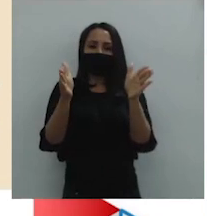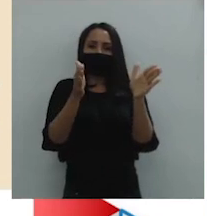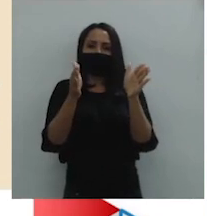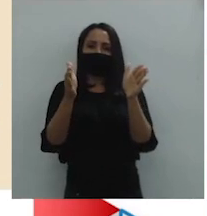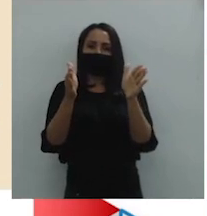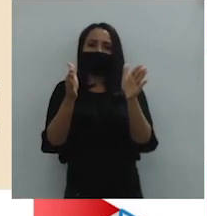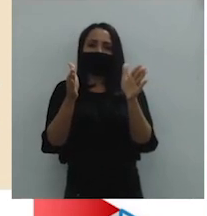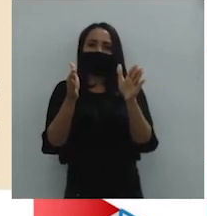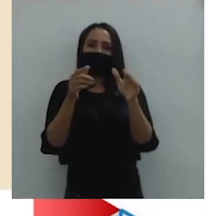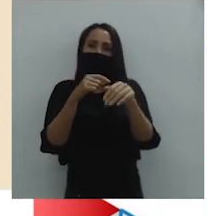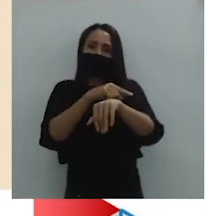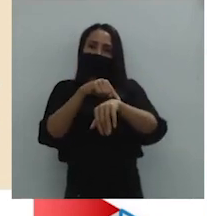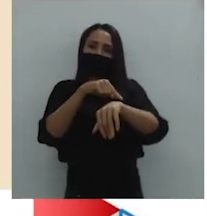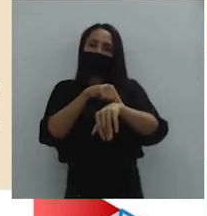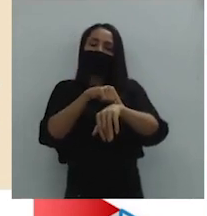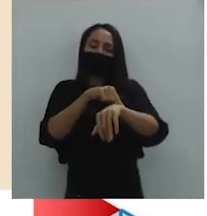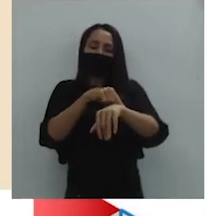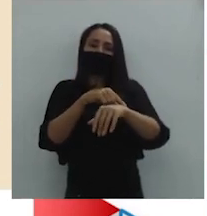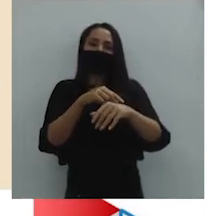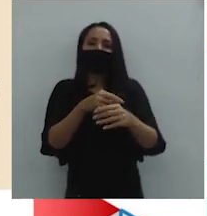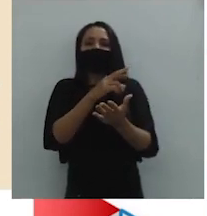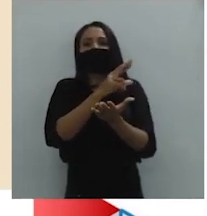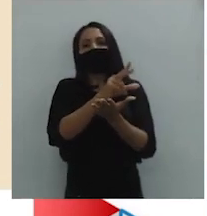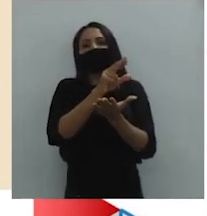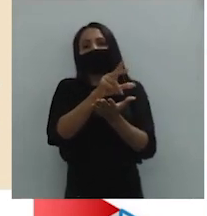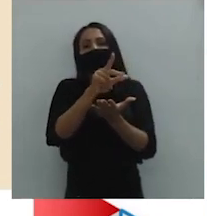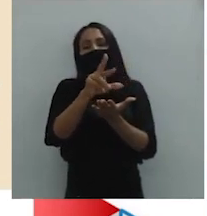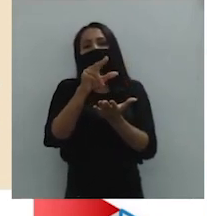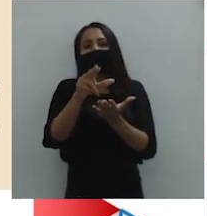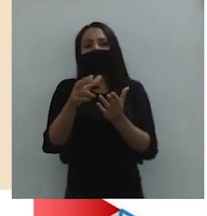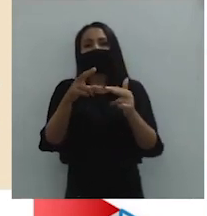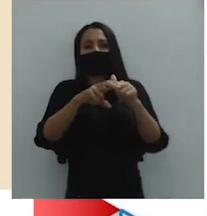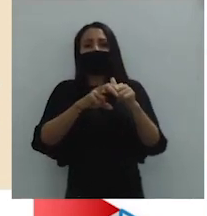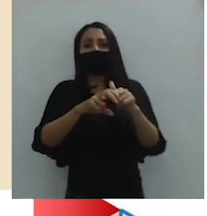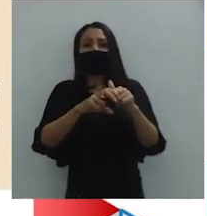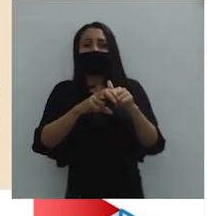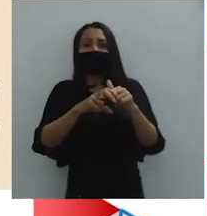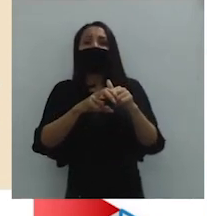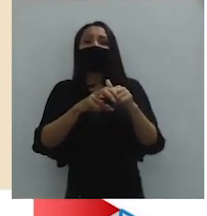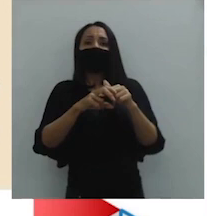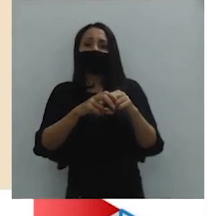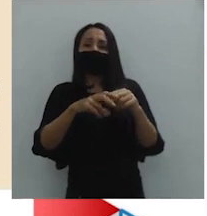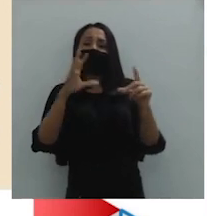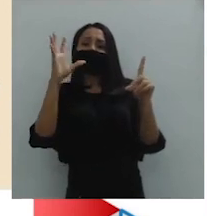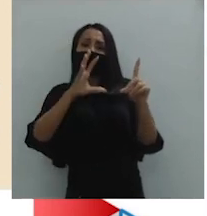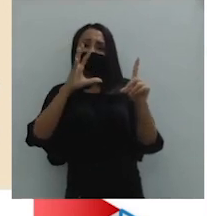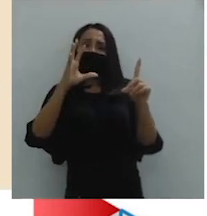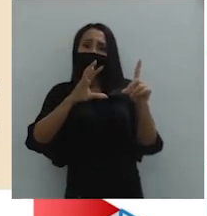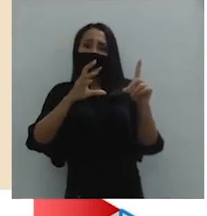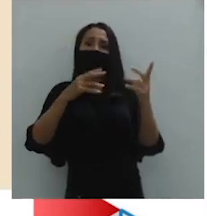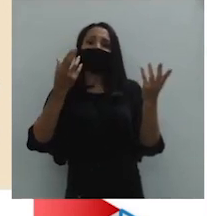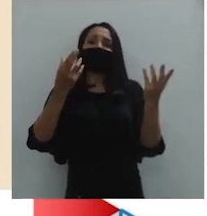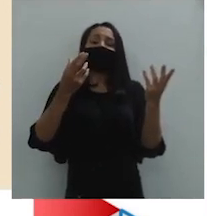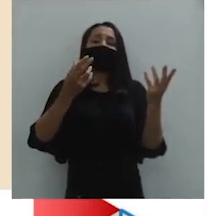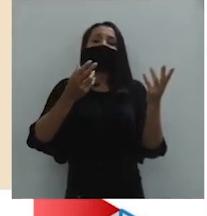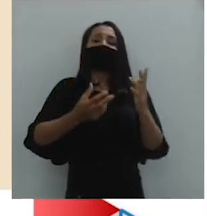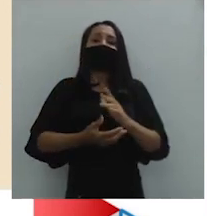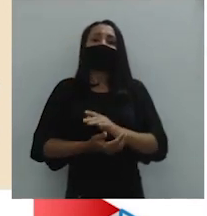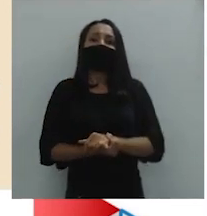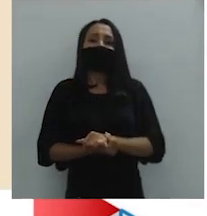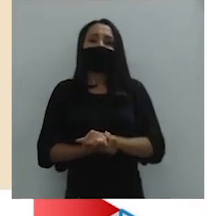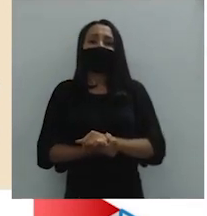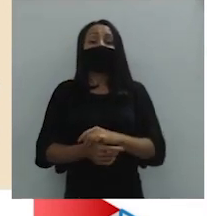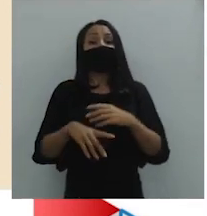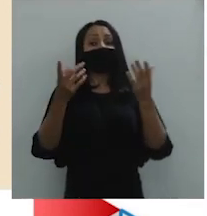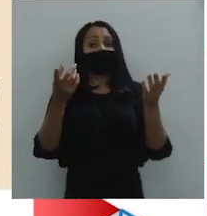vamos dizer assim, vários fatores, né, influenciaram nessa evolução. E isso voltado à questão